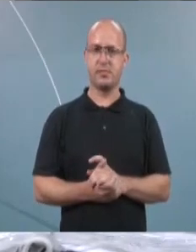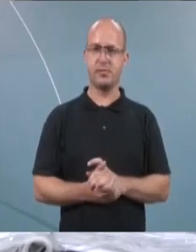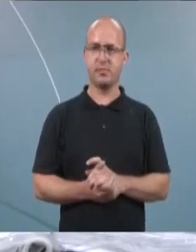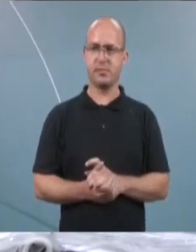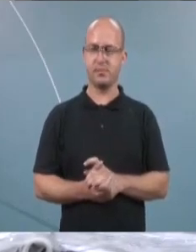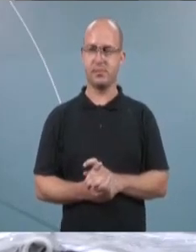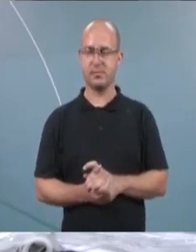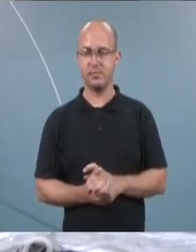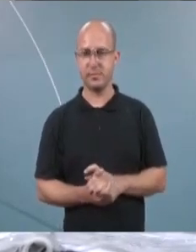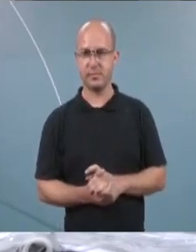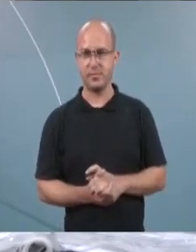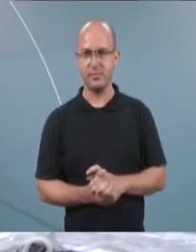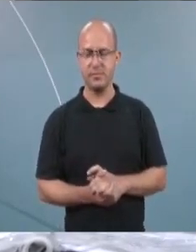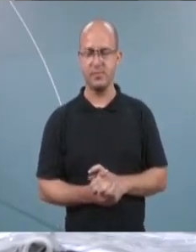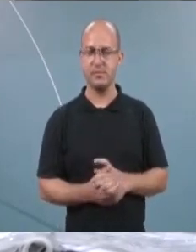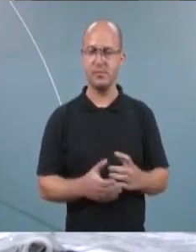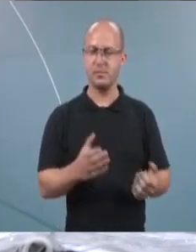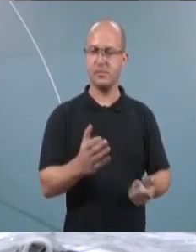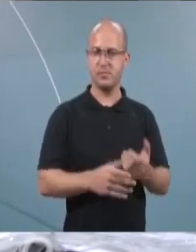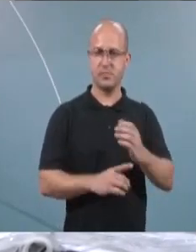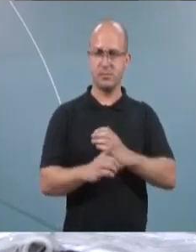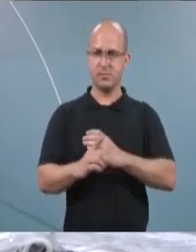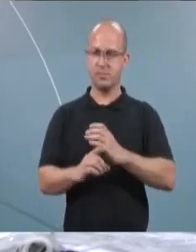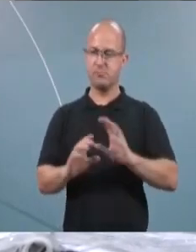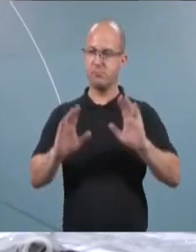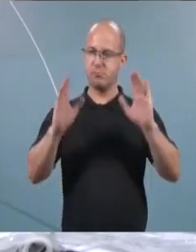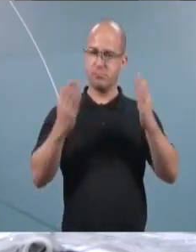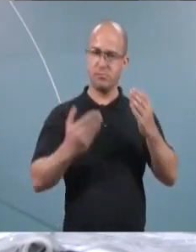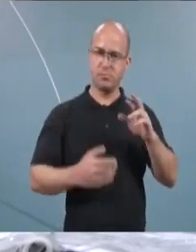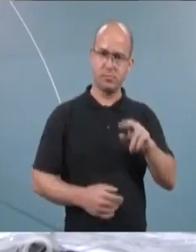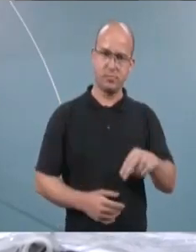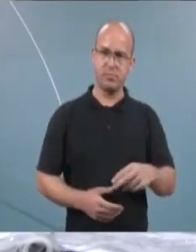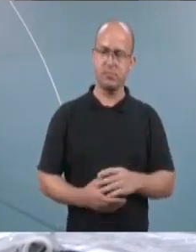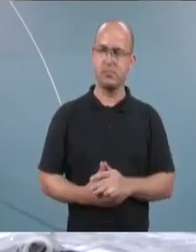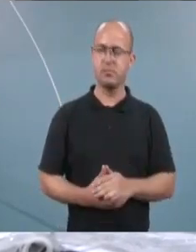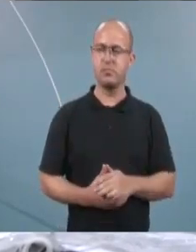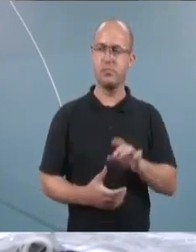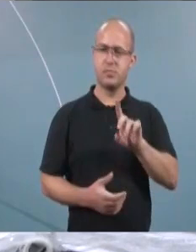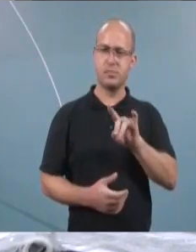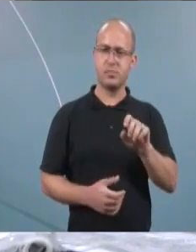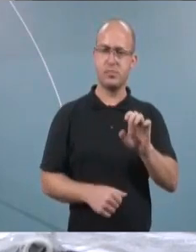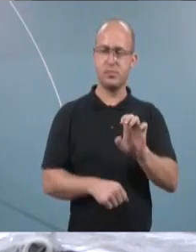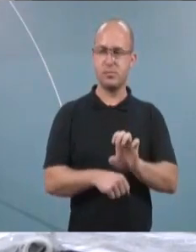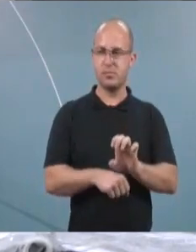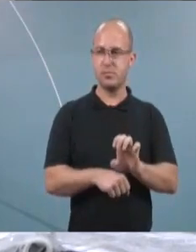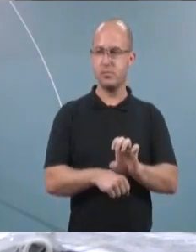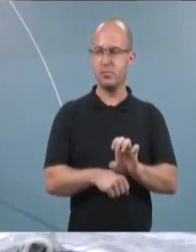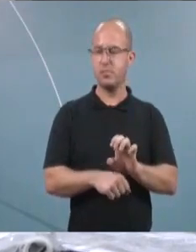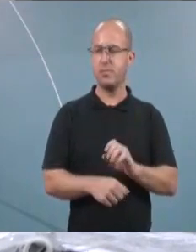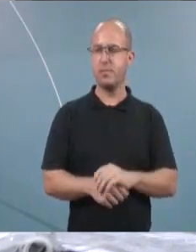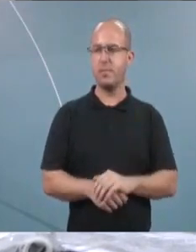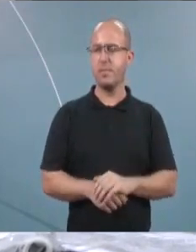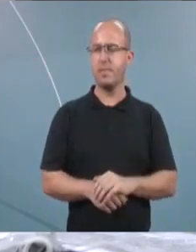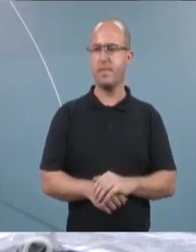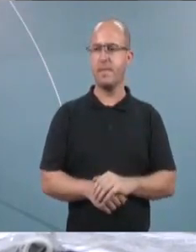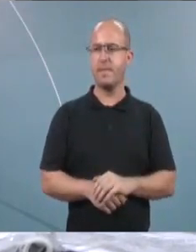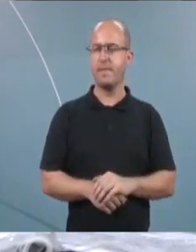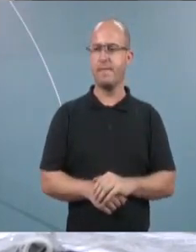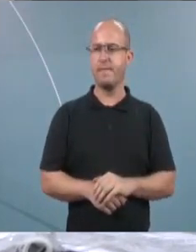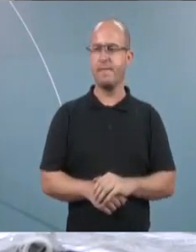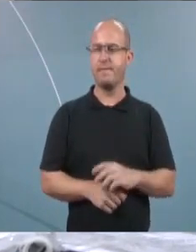24/02 institu no calendário oficial de evento do Estado do Rio Grande do Norte o dia Estadual do